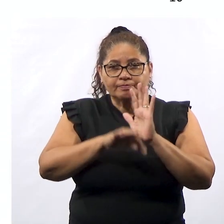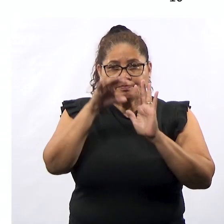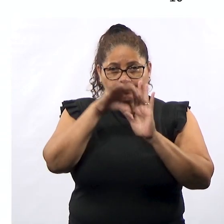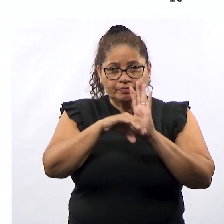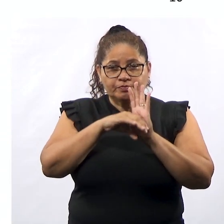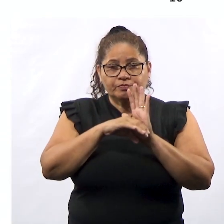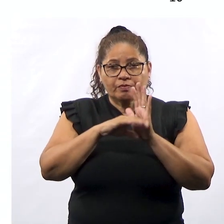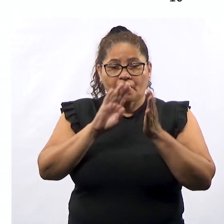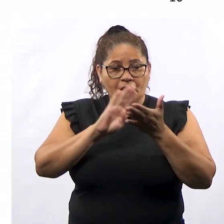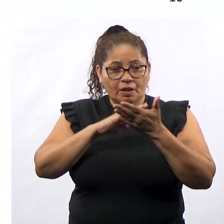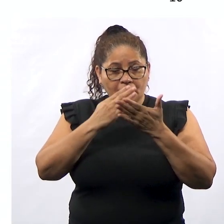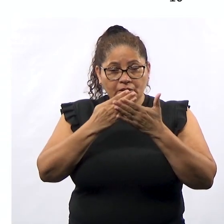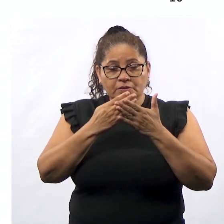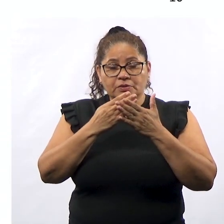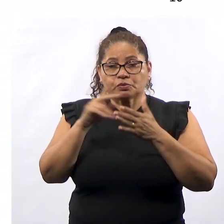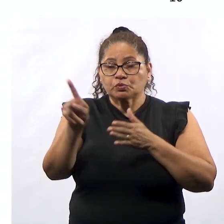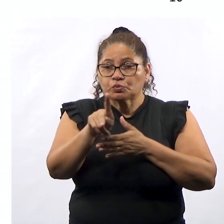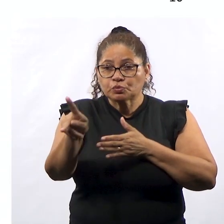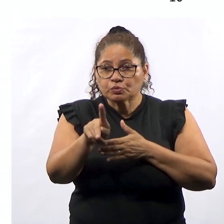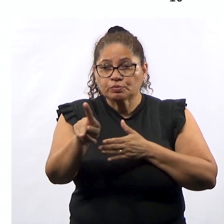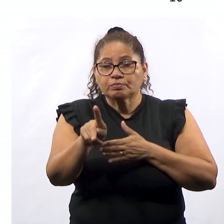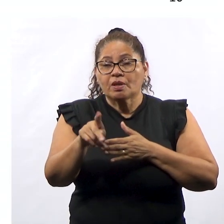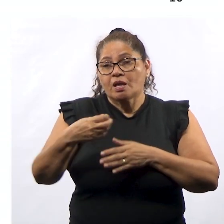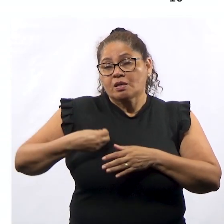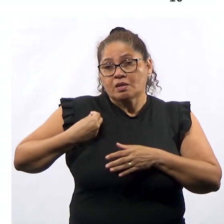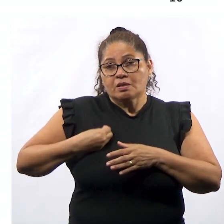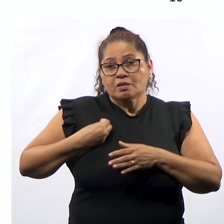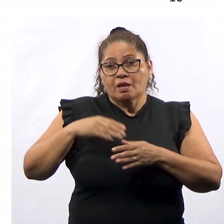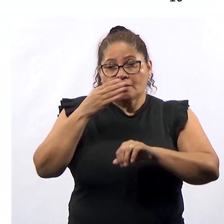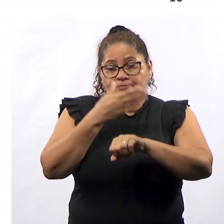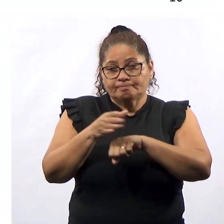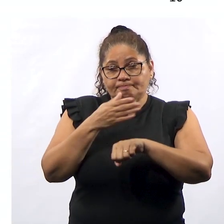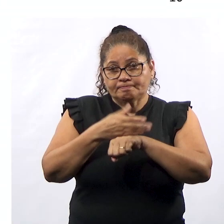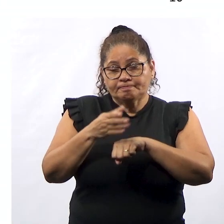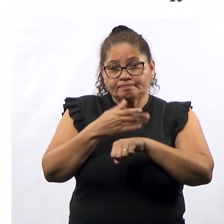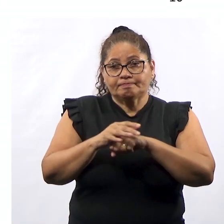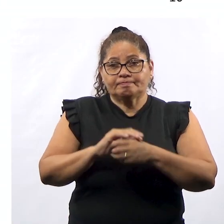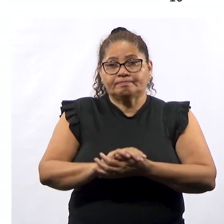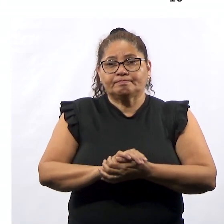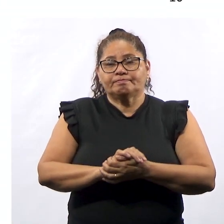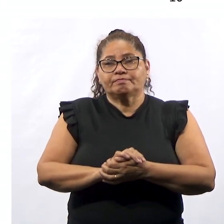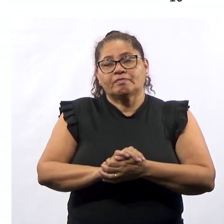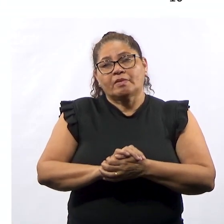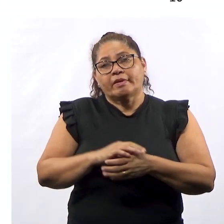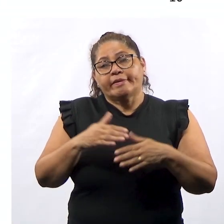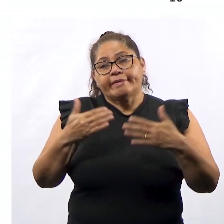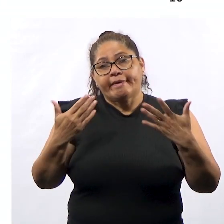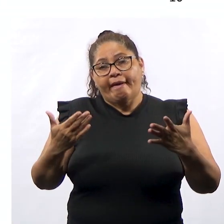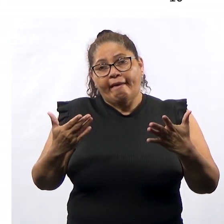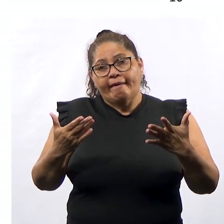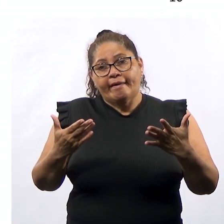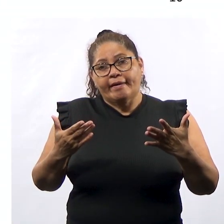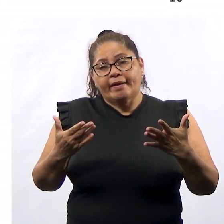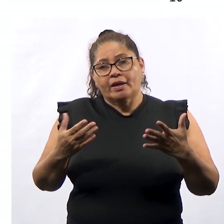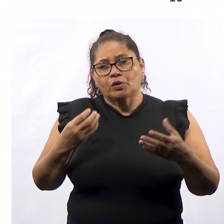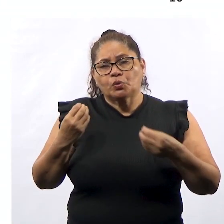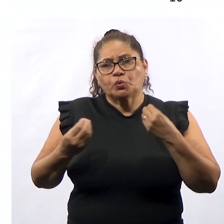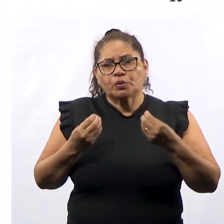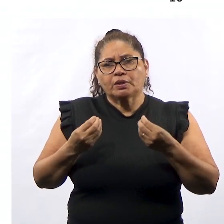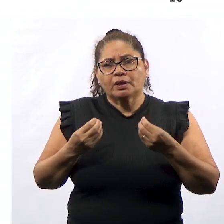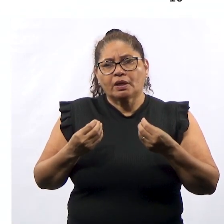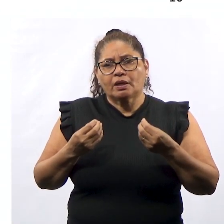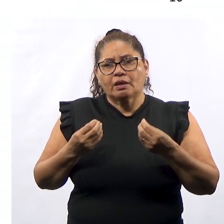curricular, a interpretação do professor e existe a prática. E aí, dessa prática, nós temos os